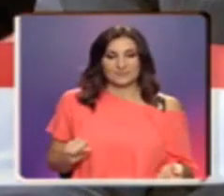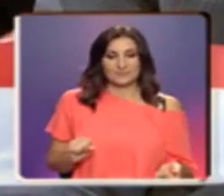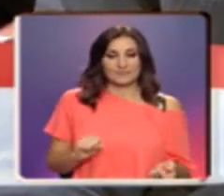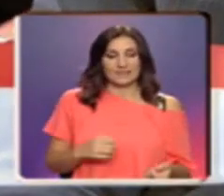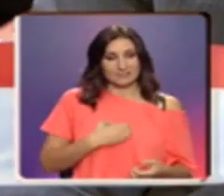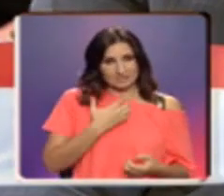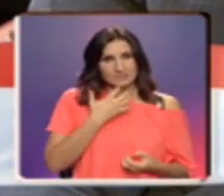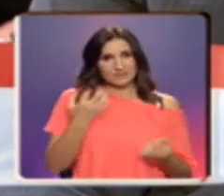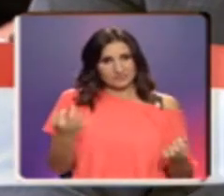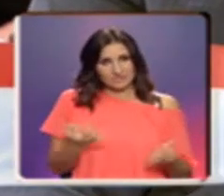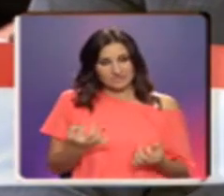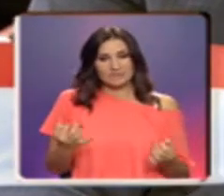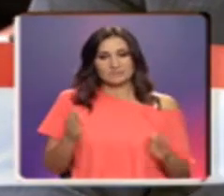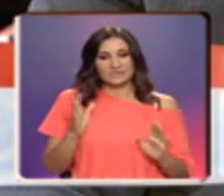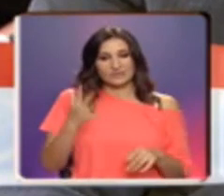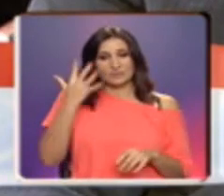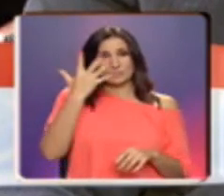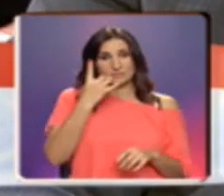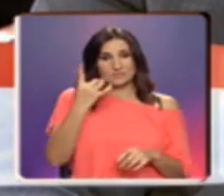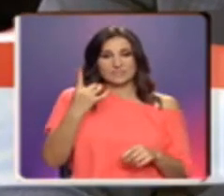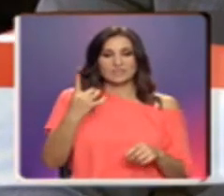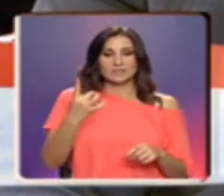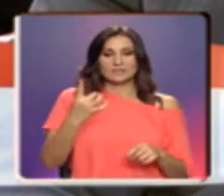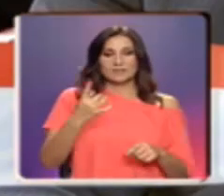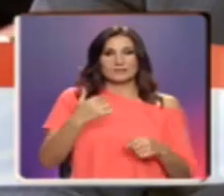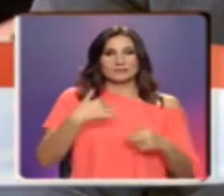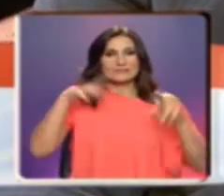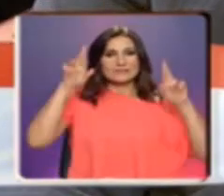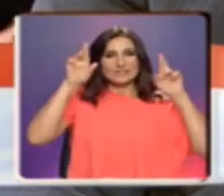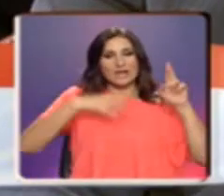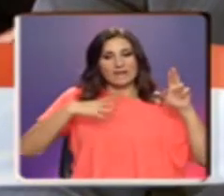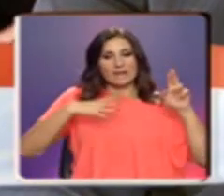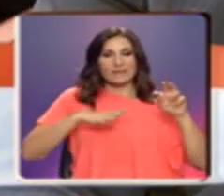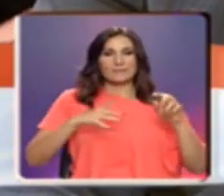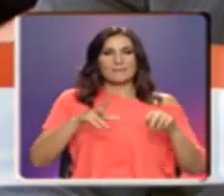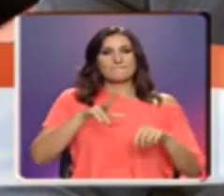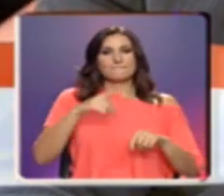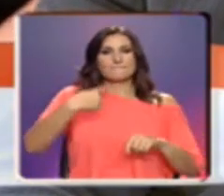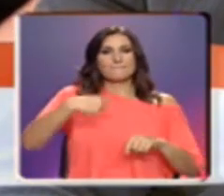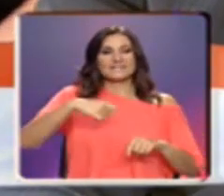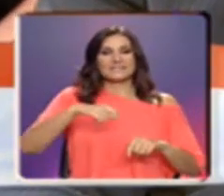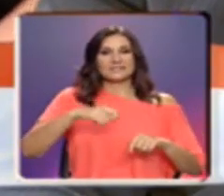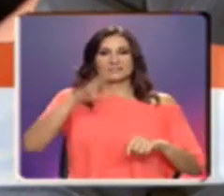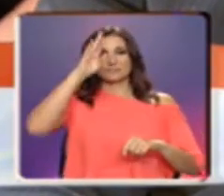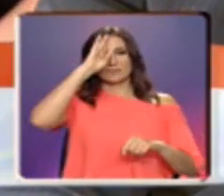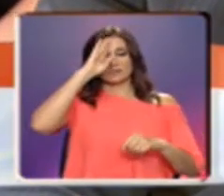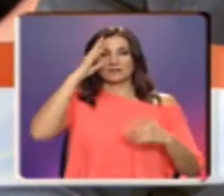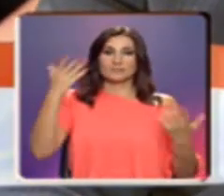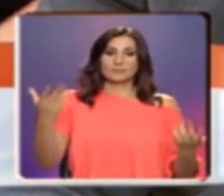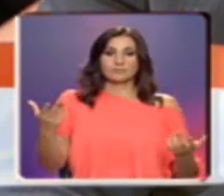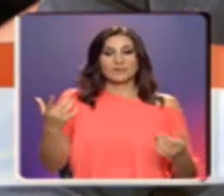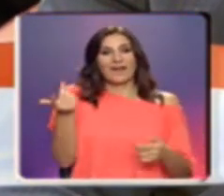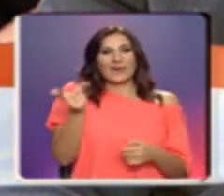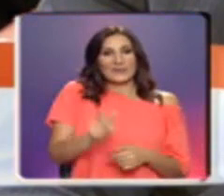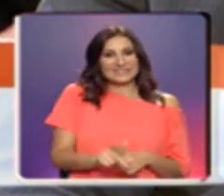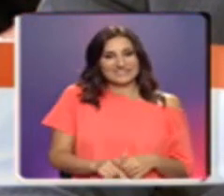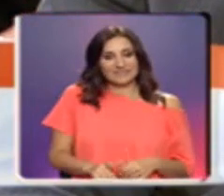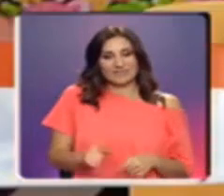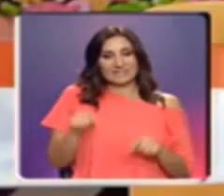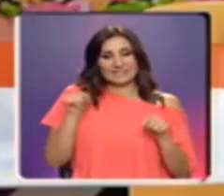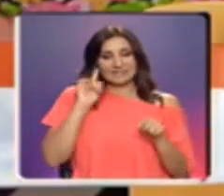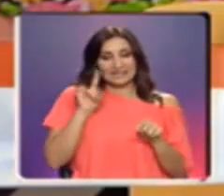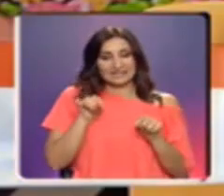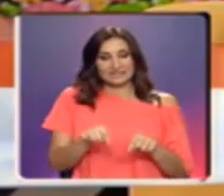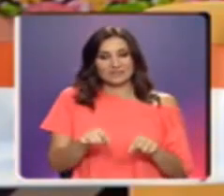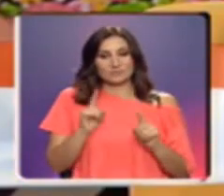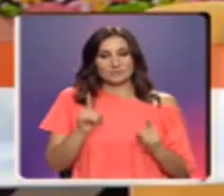senti de facto que tinha que um dia, o meu grande desejo era ser presidente do Sporting e felizmente assim o aconteceu. E a partir desse dia começou a